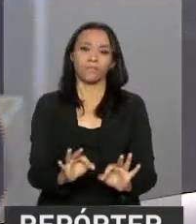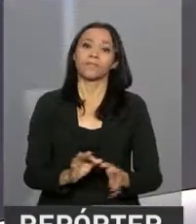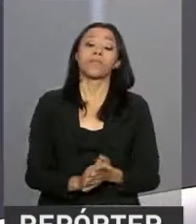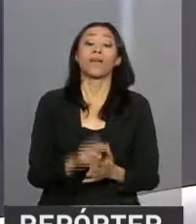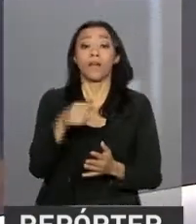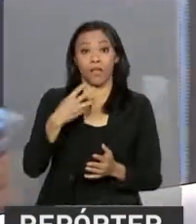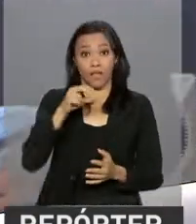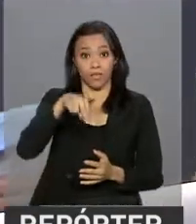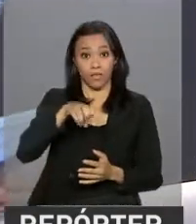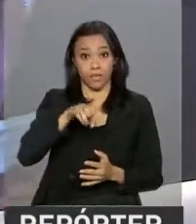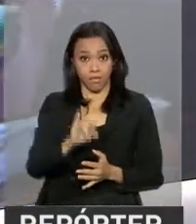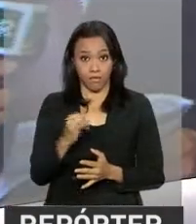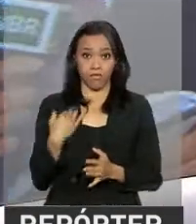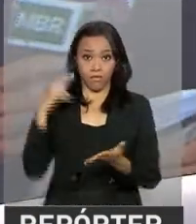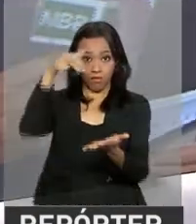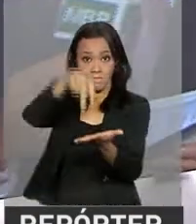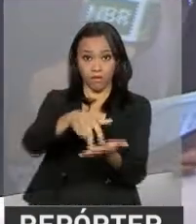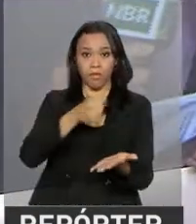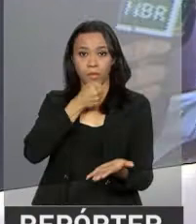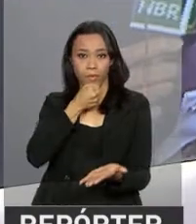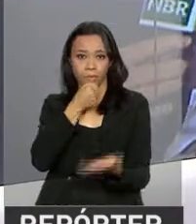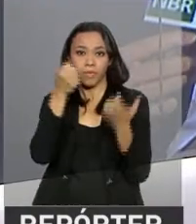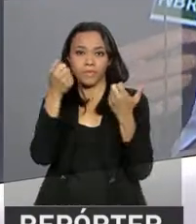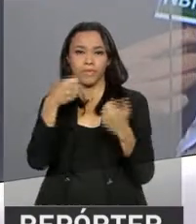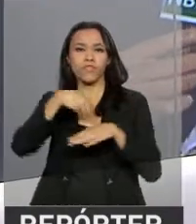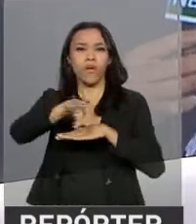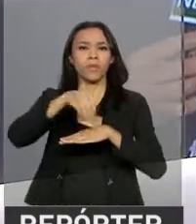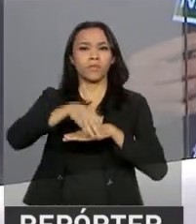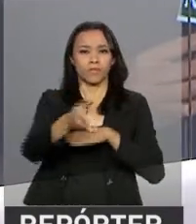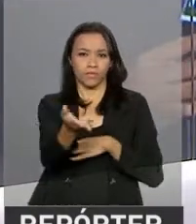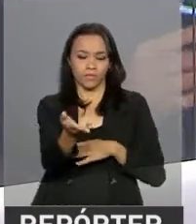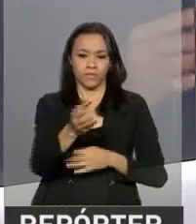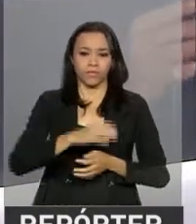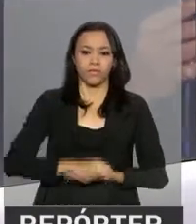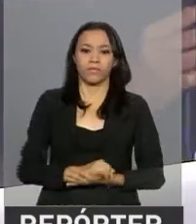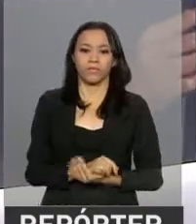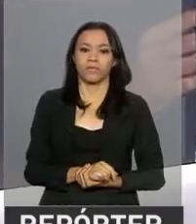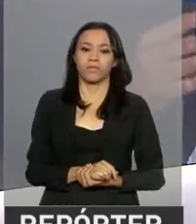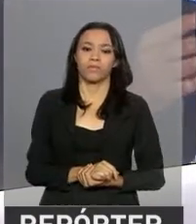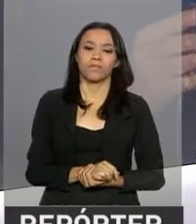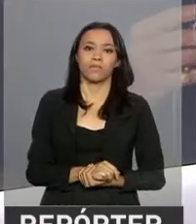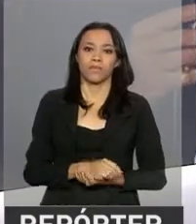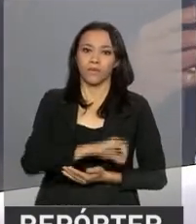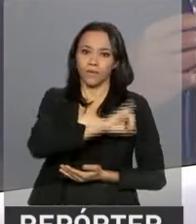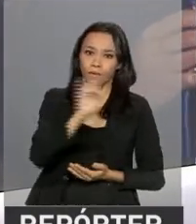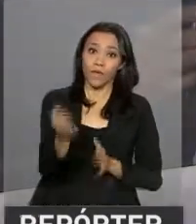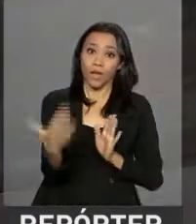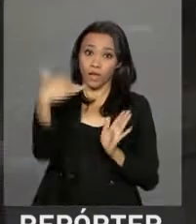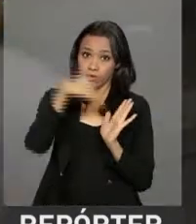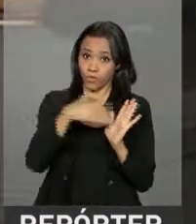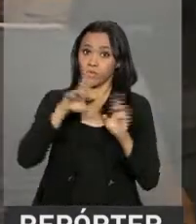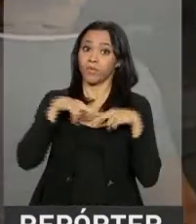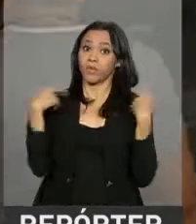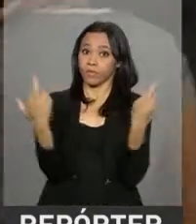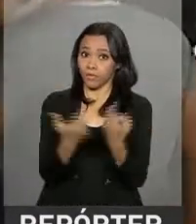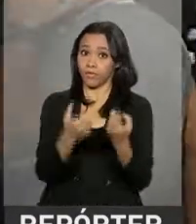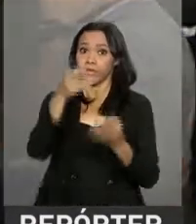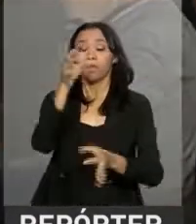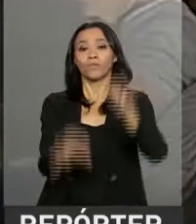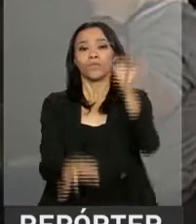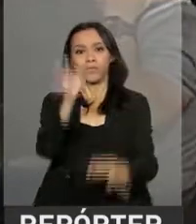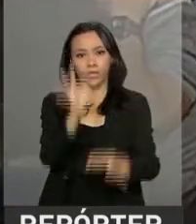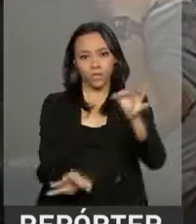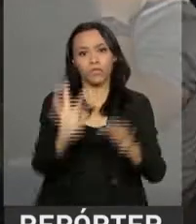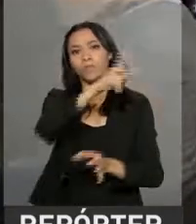Pereira está lá no Senado traz ao vivo as informações para a gente oi Ney e lá Renata a última sessão do julgamento da